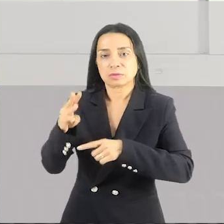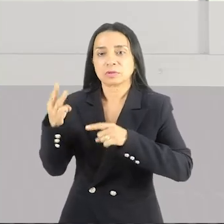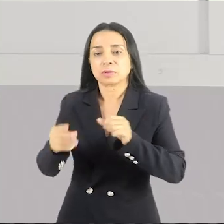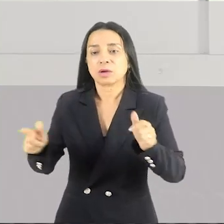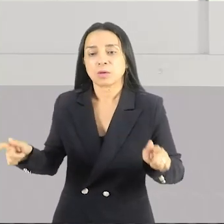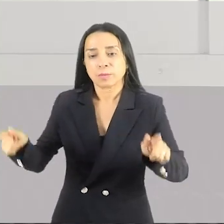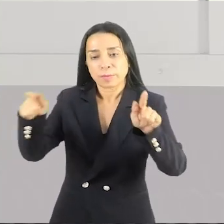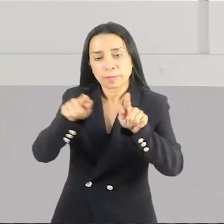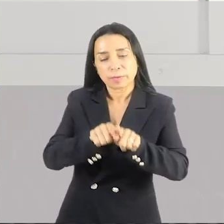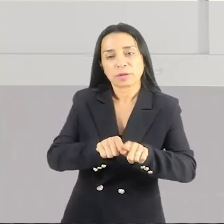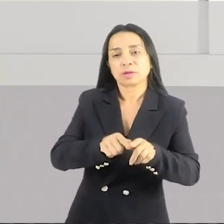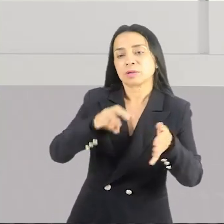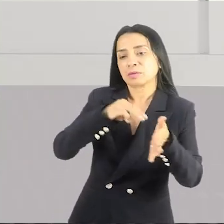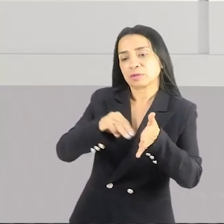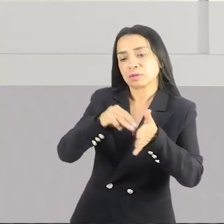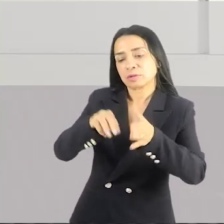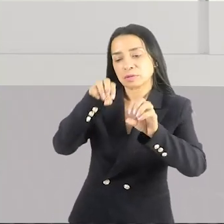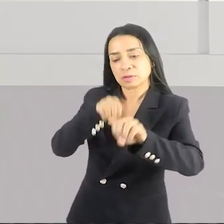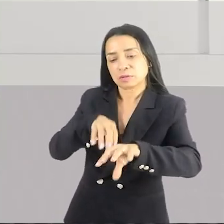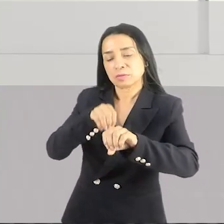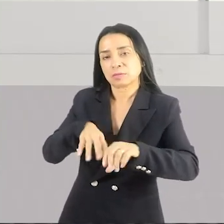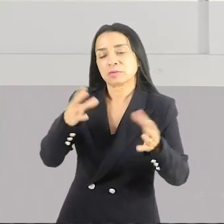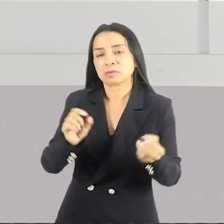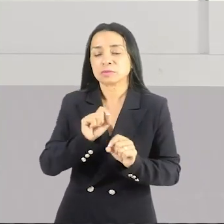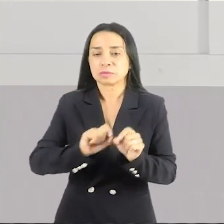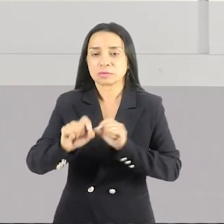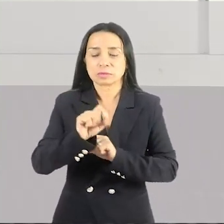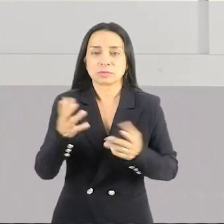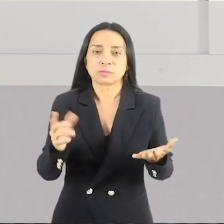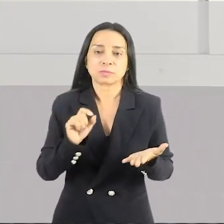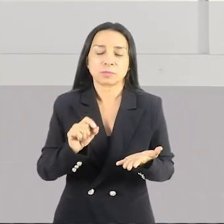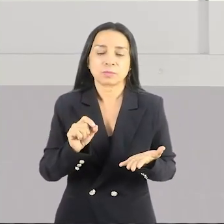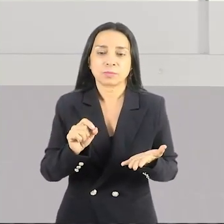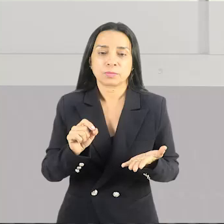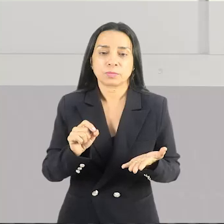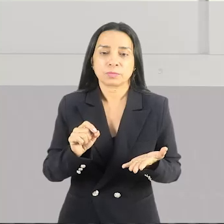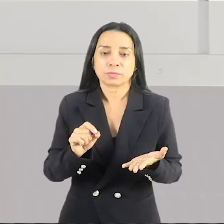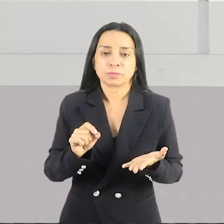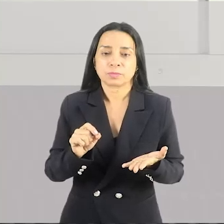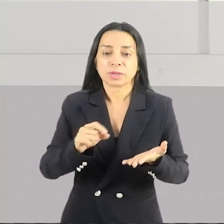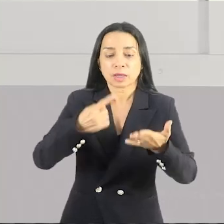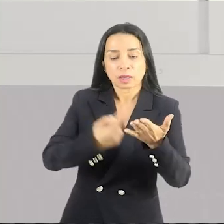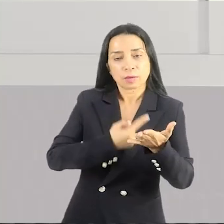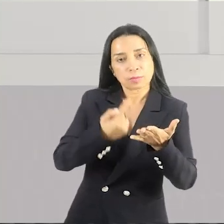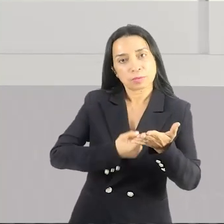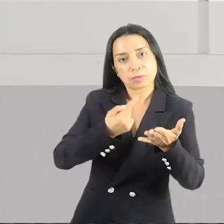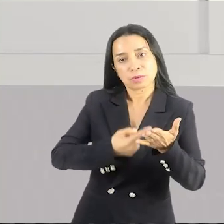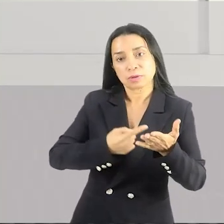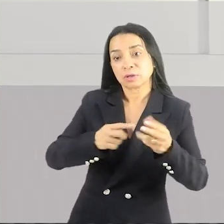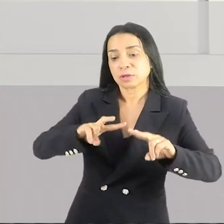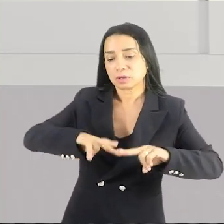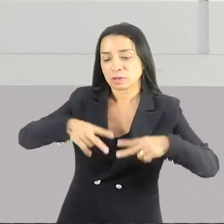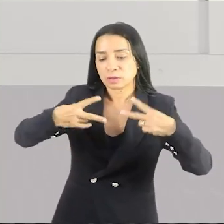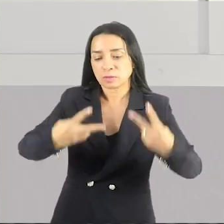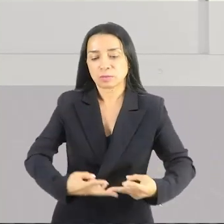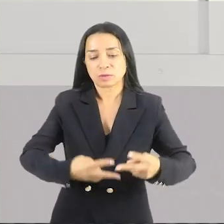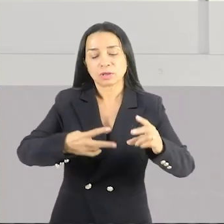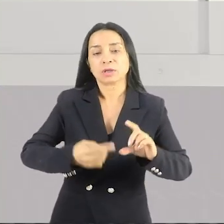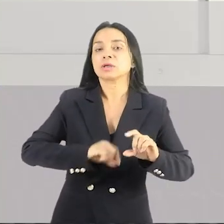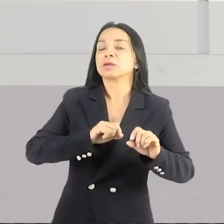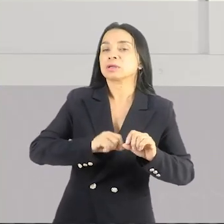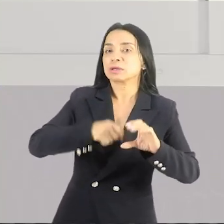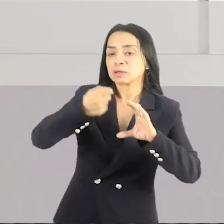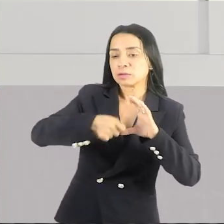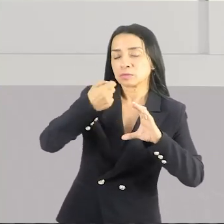Educação. O material dessa aula está no link aqui desse vídeo, certo? Turma, essa aula a gente vai resolver problemas